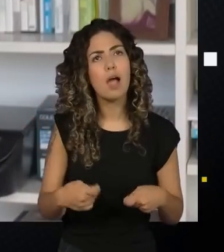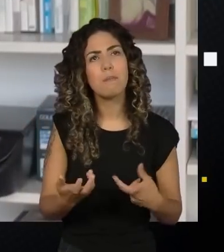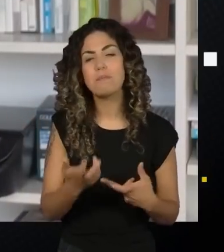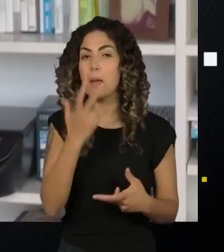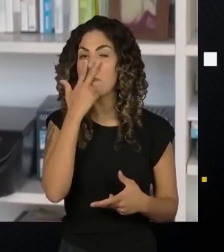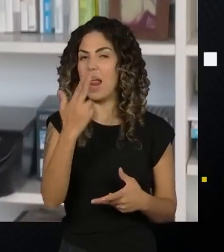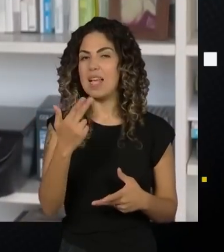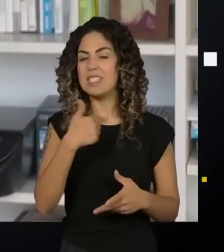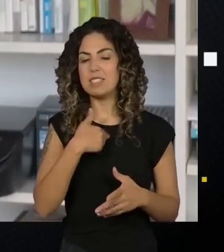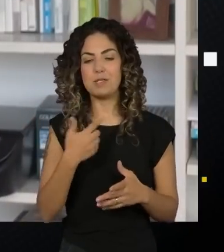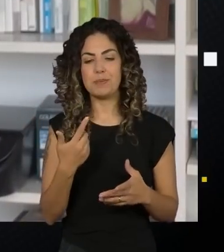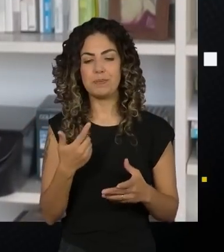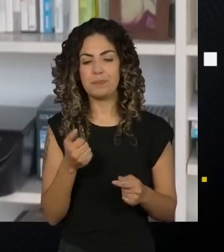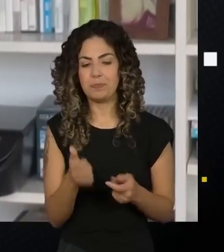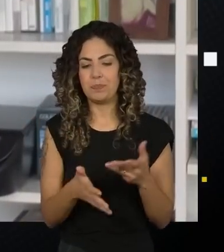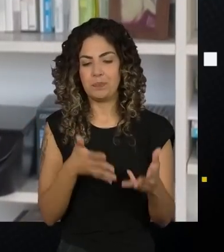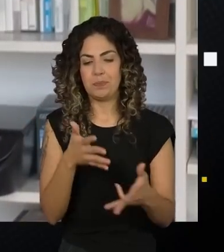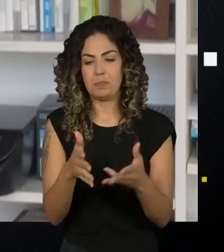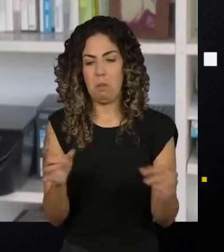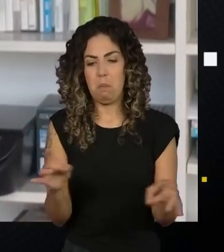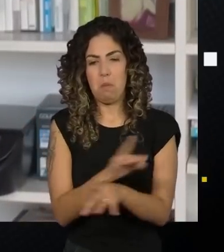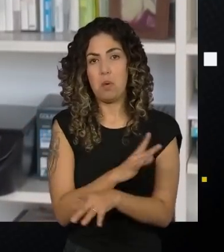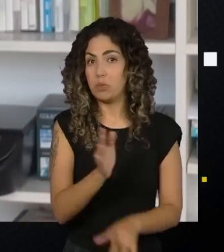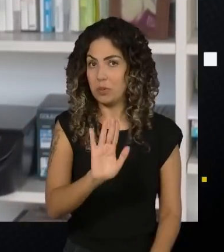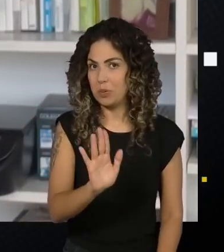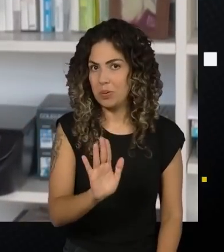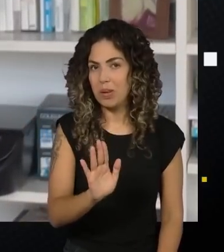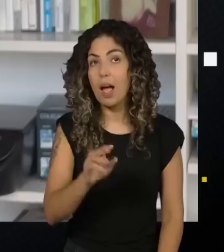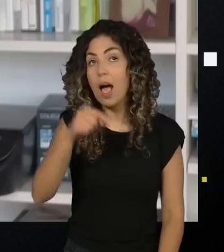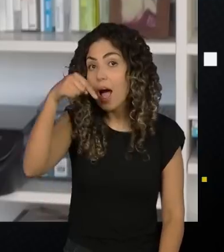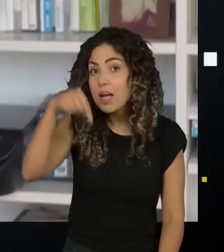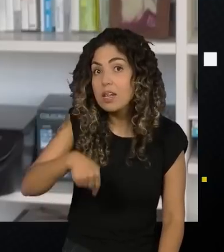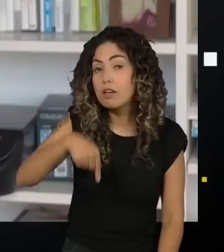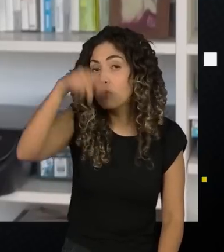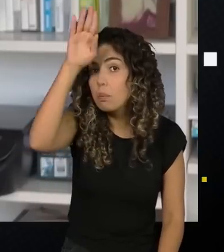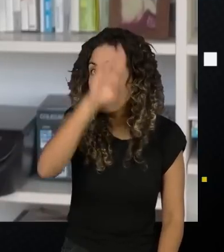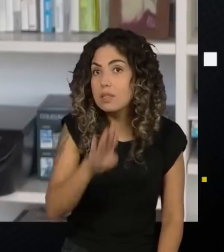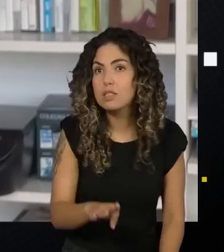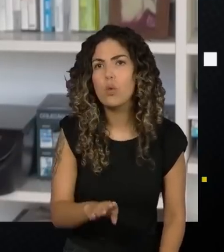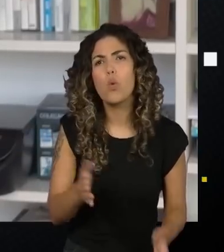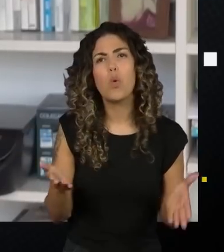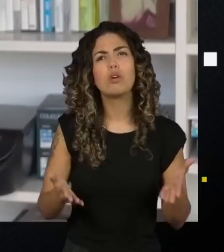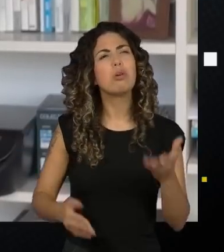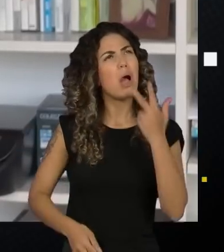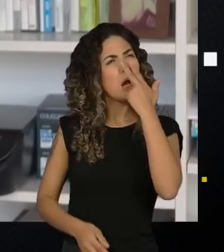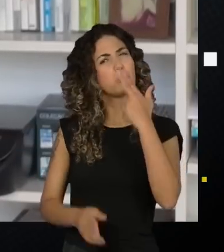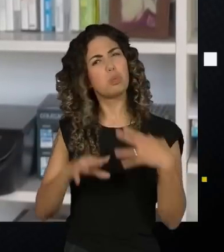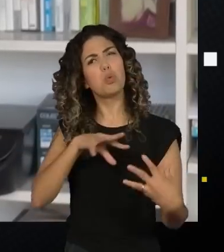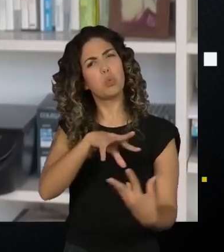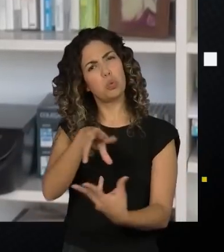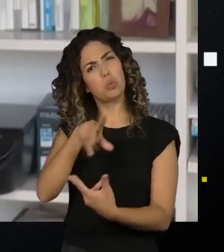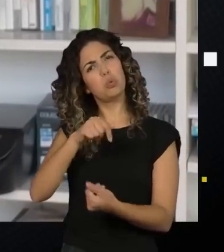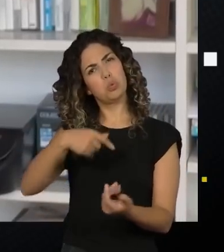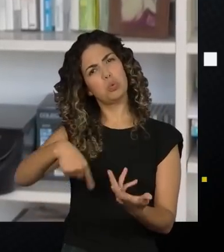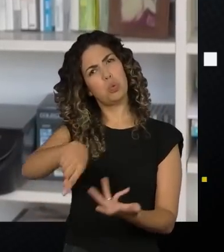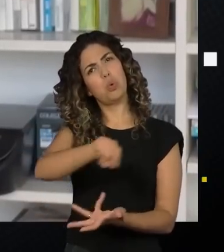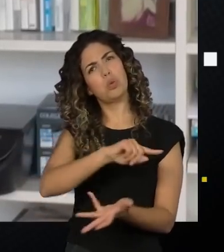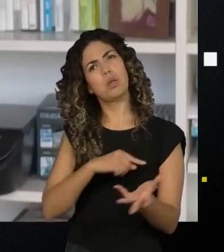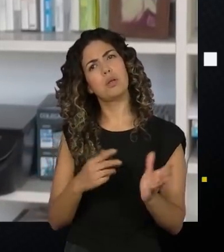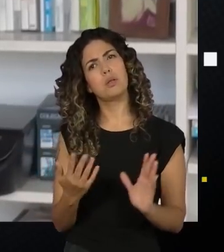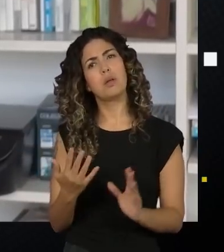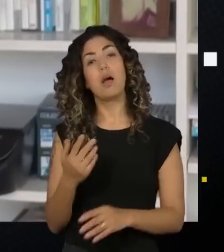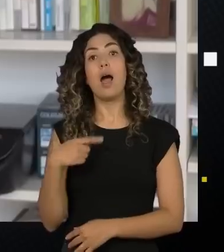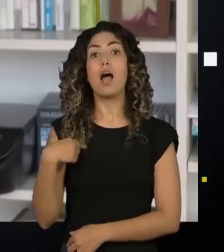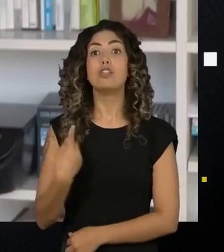mas não é. E no Brasil, hoje, eu acho que no mundo todo, temos a obrigação